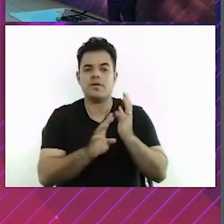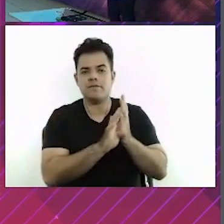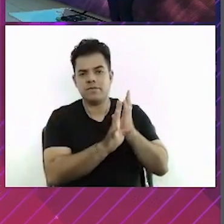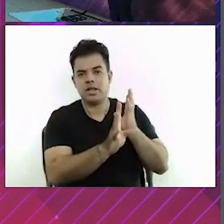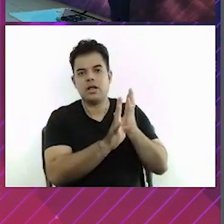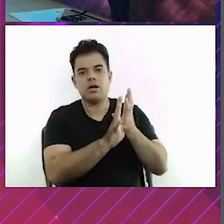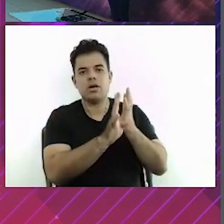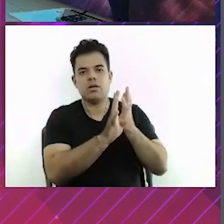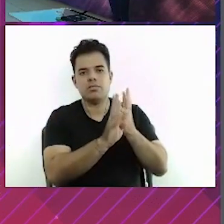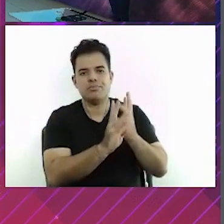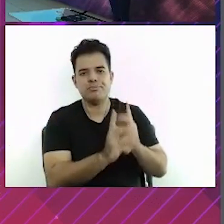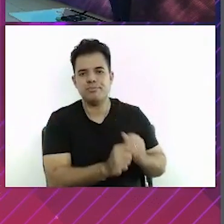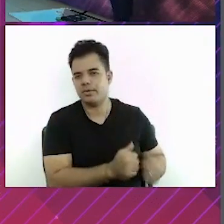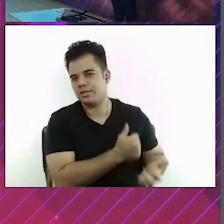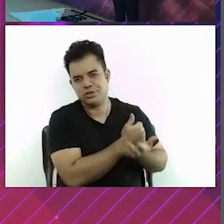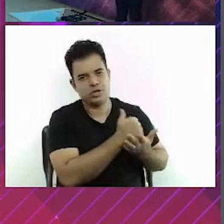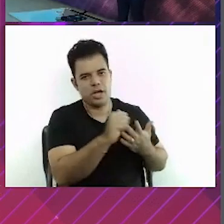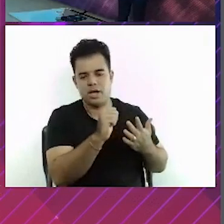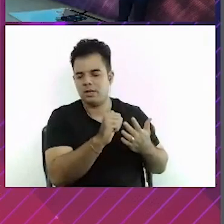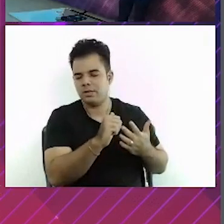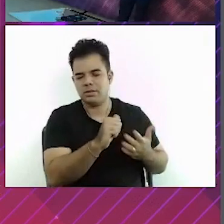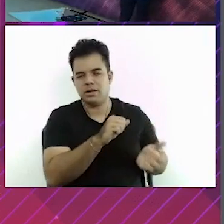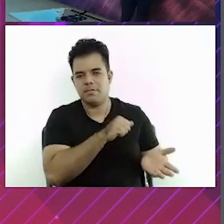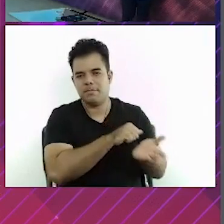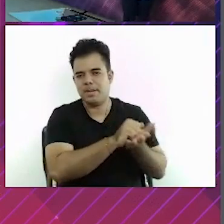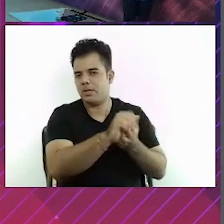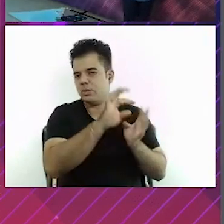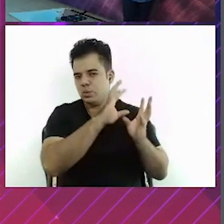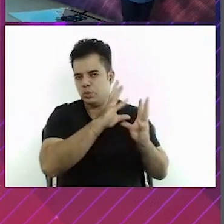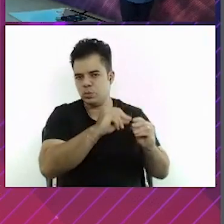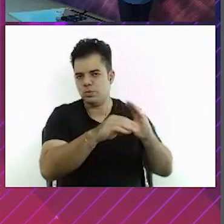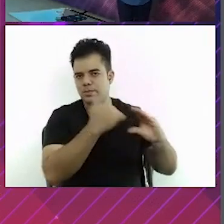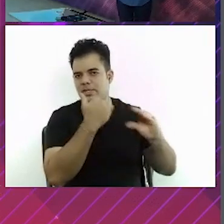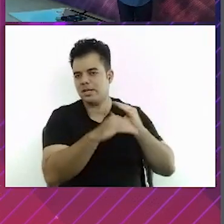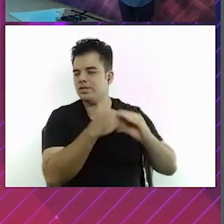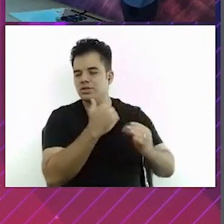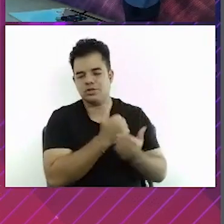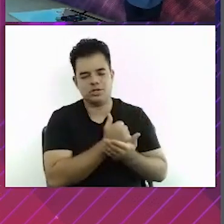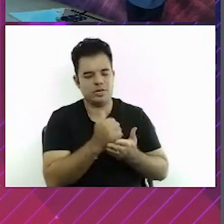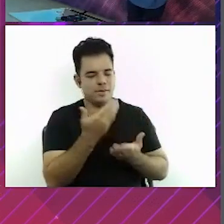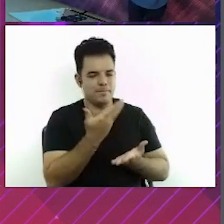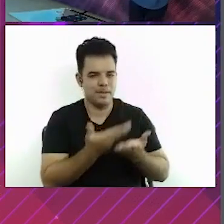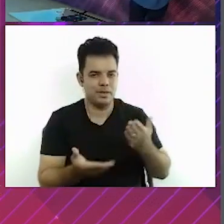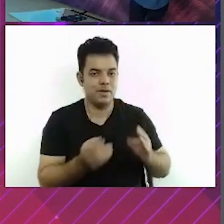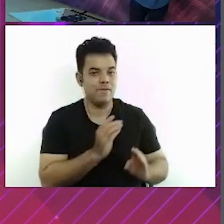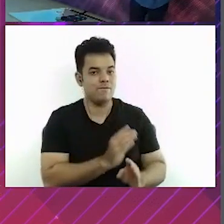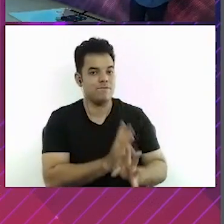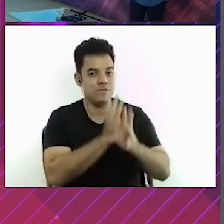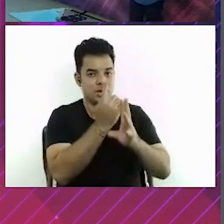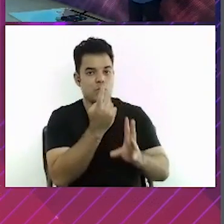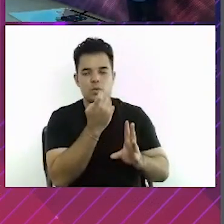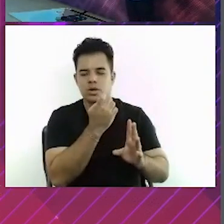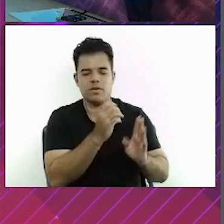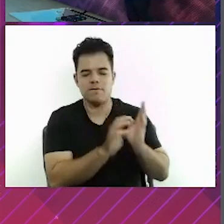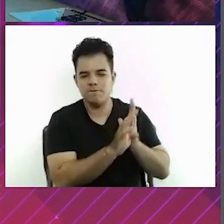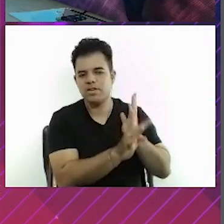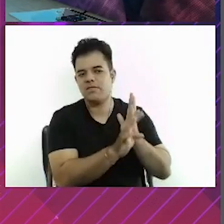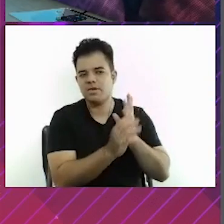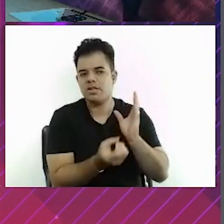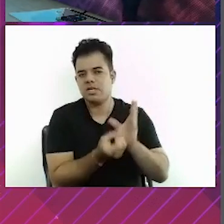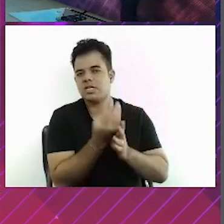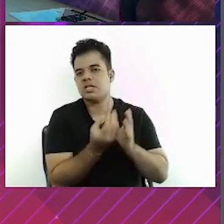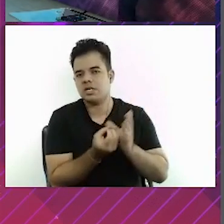descartada automaticamente. E com isso as mensagens vão junto com ela. Então é interessante que ela seja não exclusiva. E seja